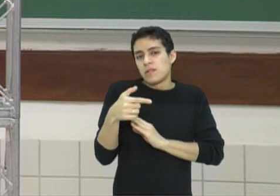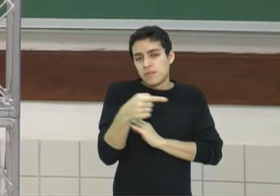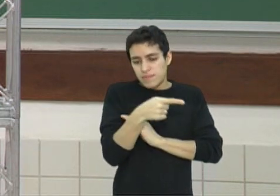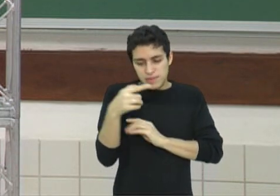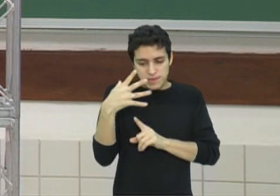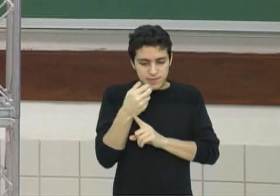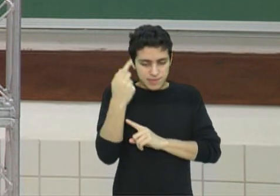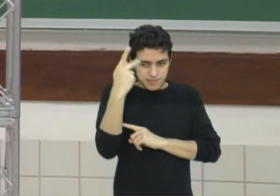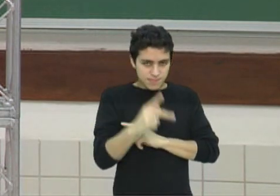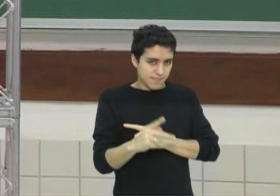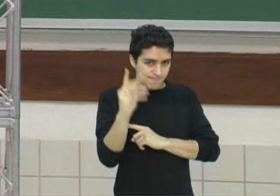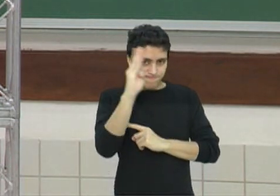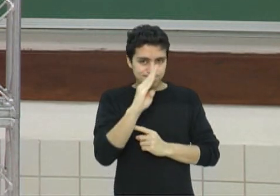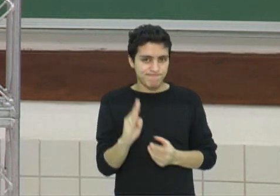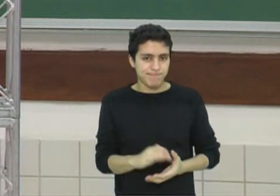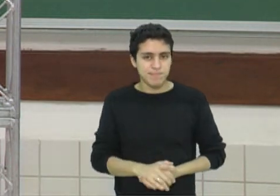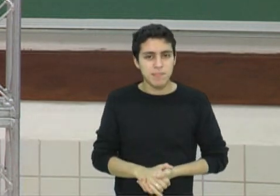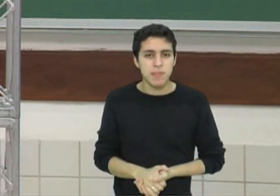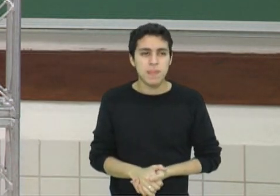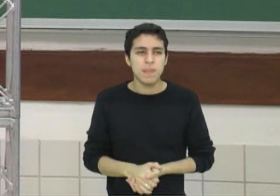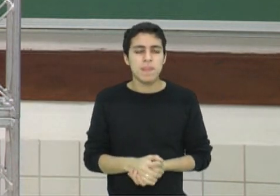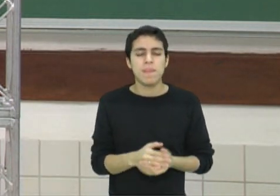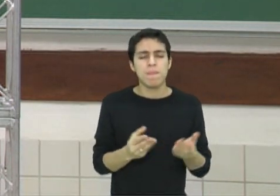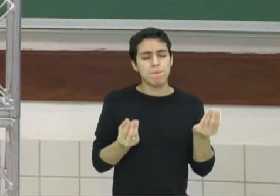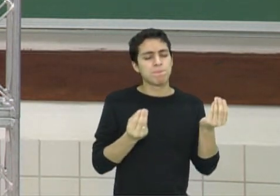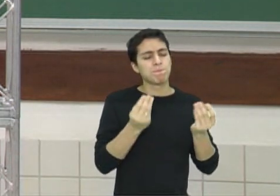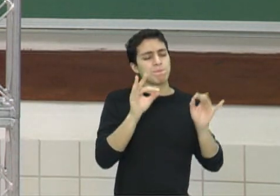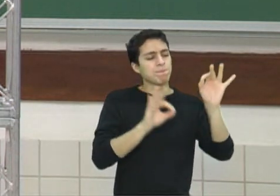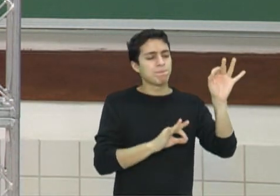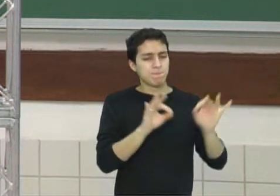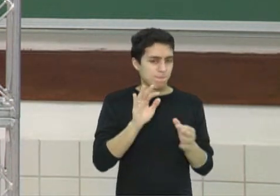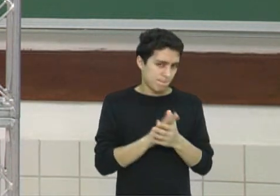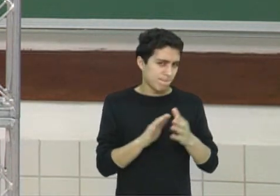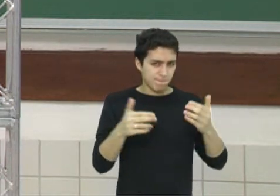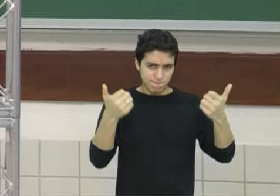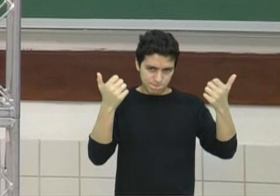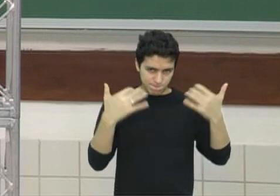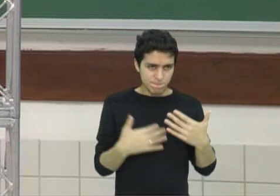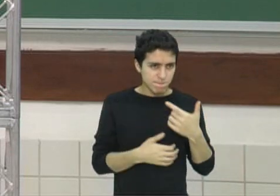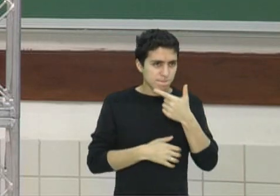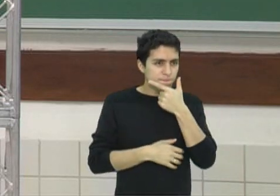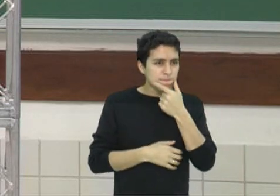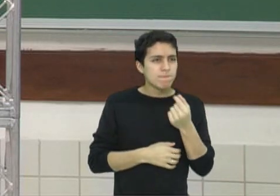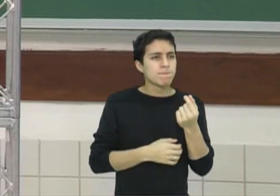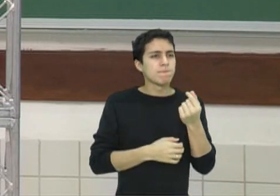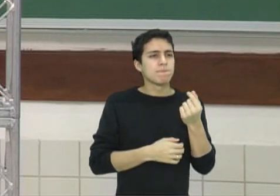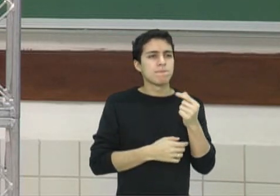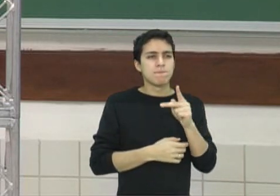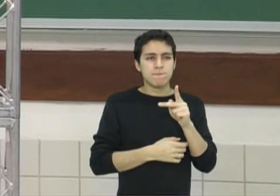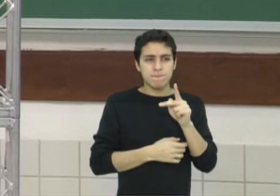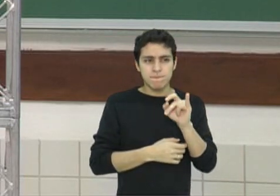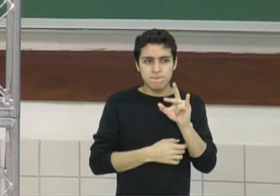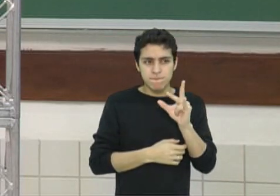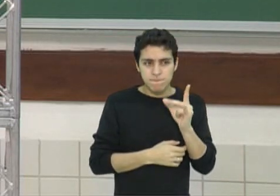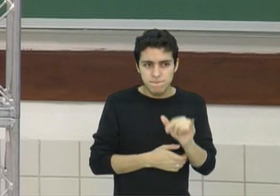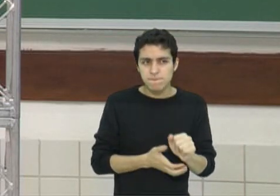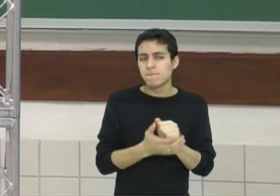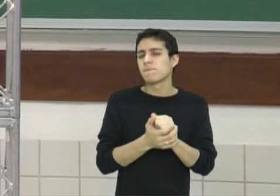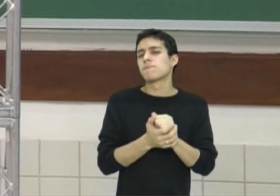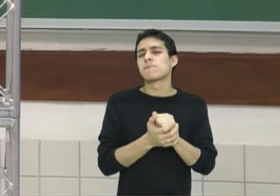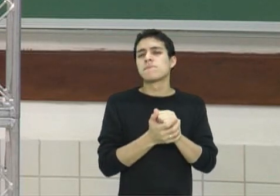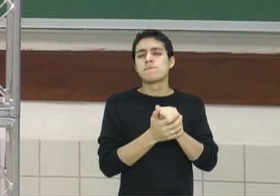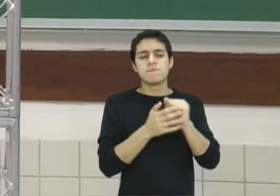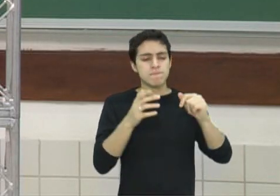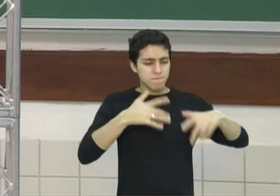Brasileira. Início da organização. Como eu falei, Menotti Delpitcha, Oswaldo de Andrade, Mário de Andrade e Guilherme de Almeida, eles